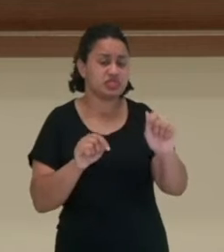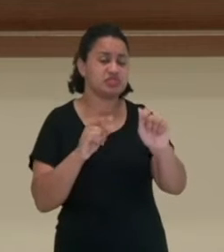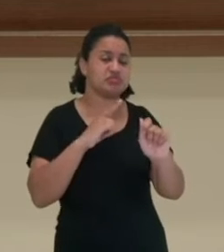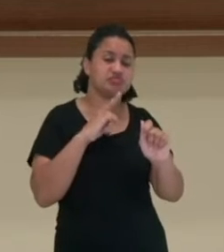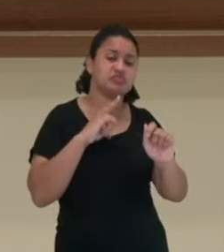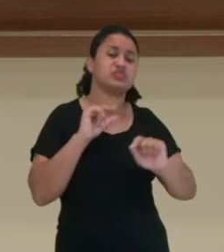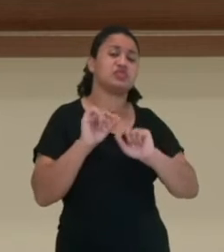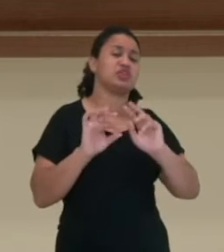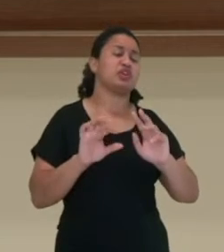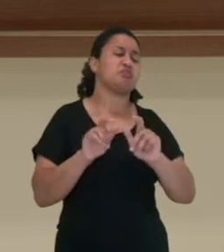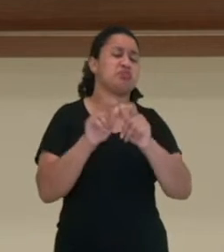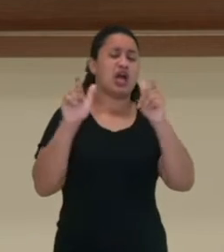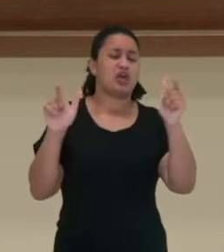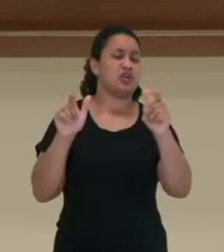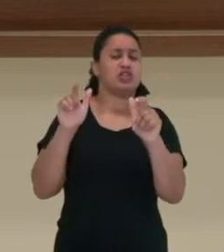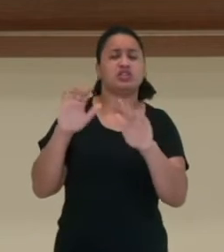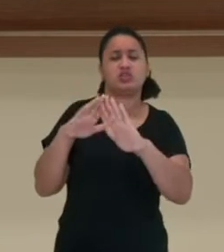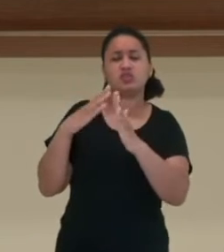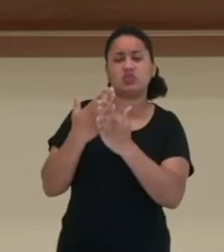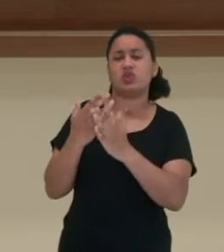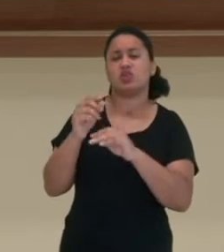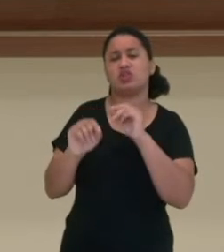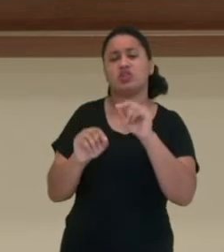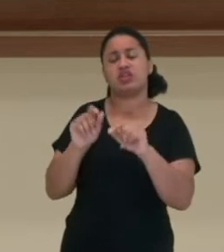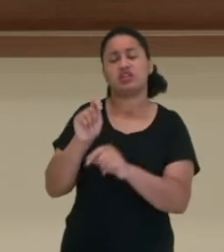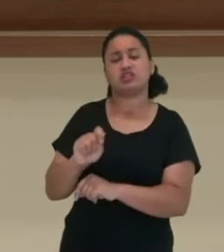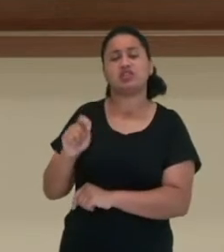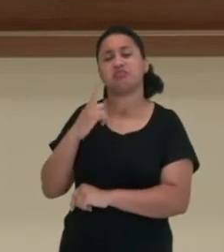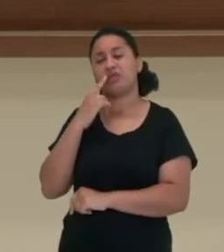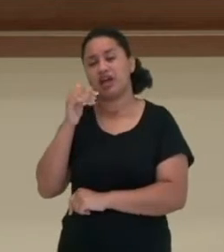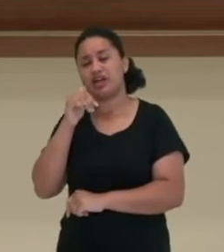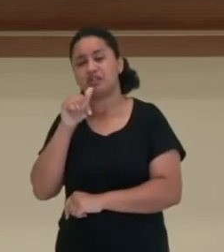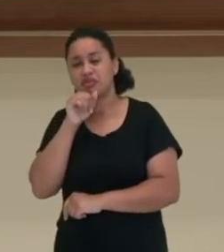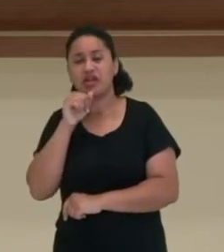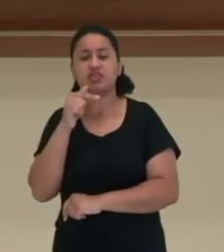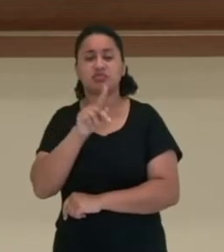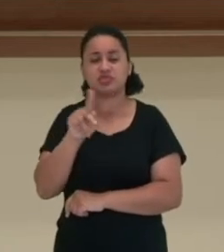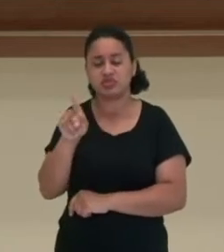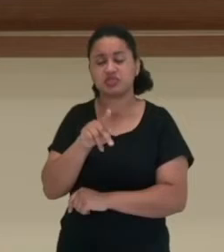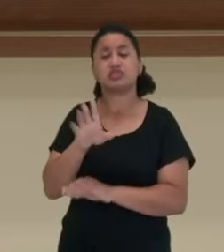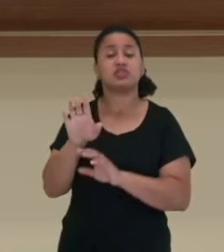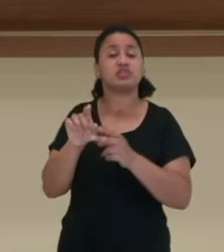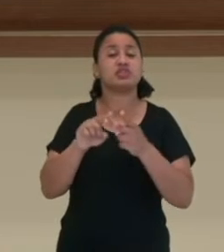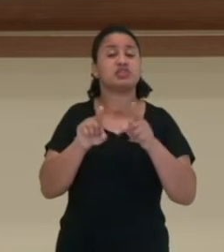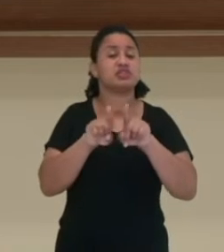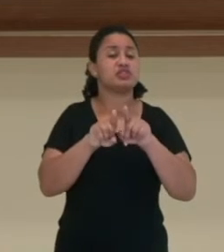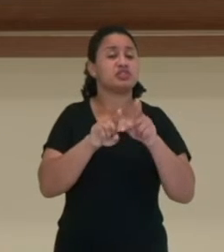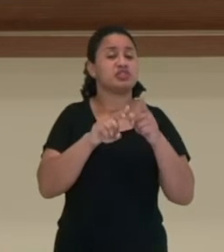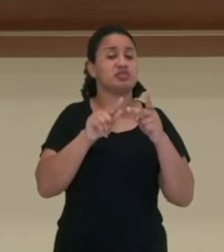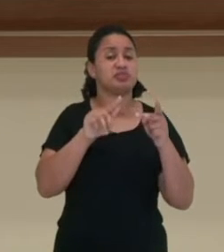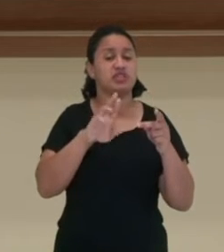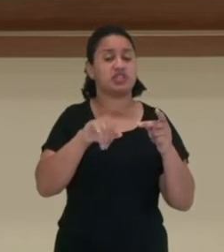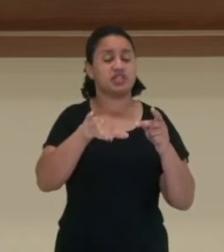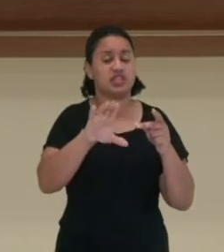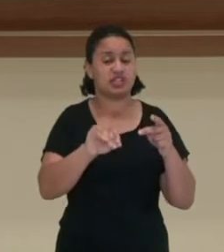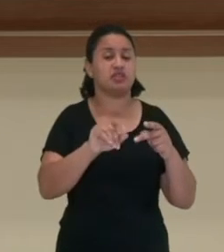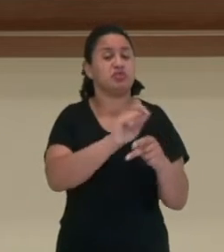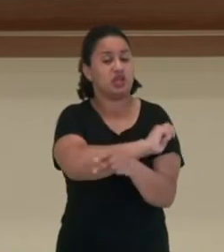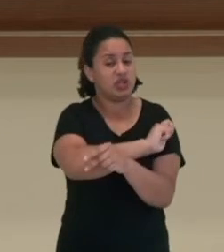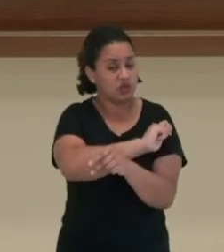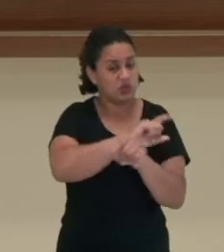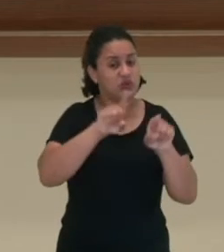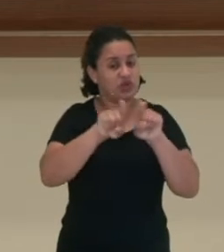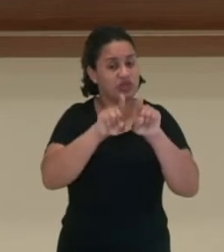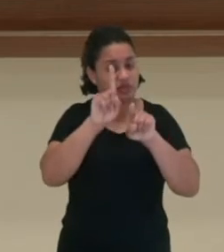praticamente em todas as escolas. Associação de pais e mestres e, no caso, os grêmios estudantis são exemplos de